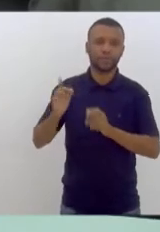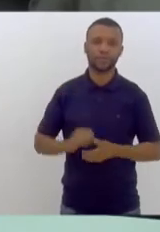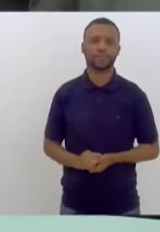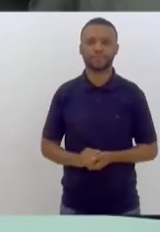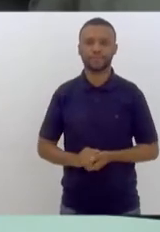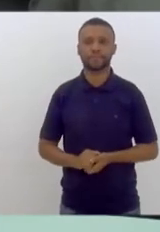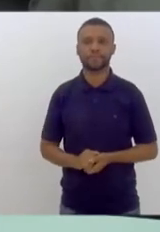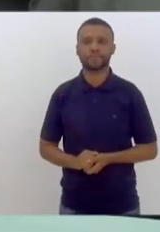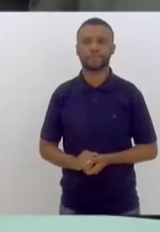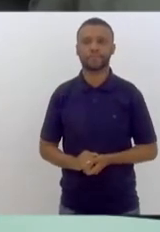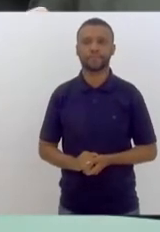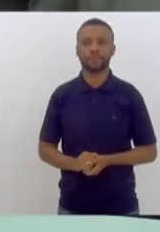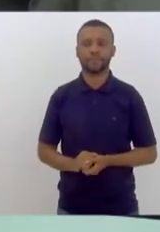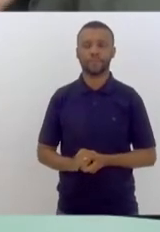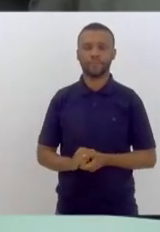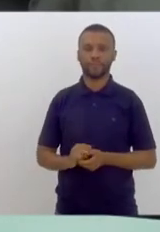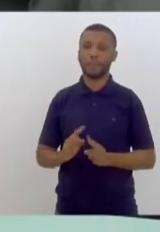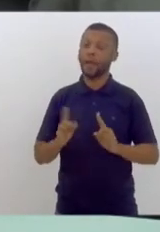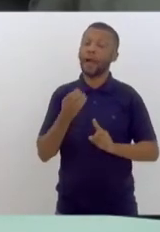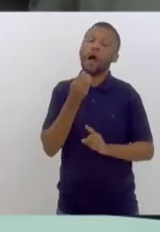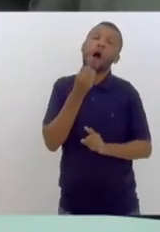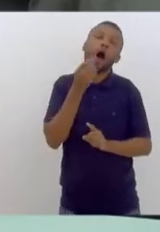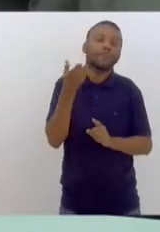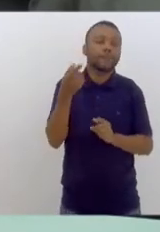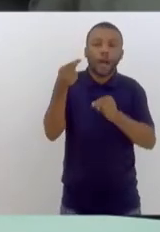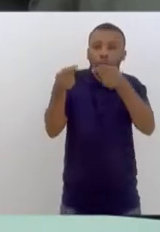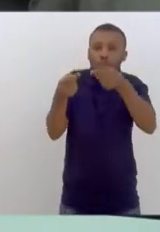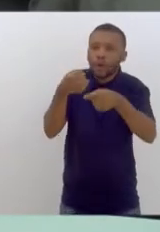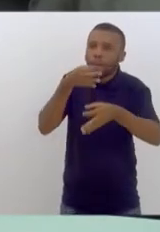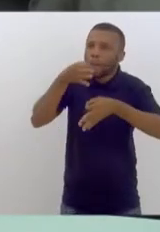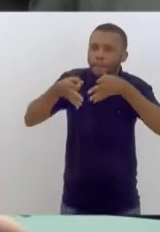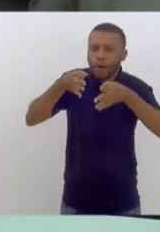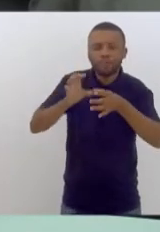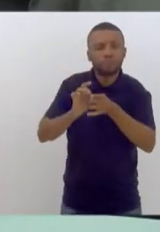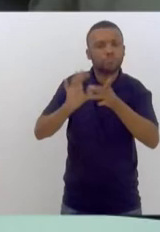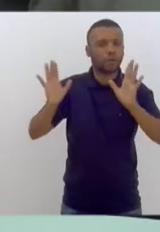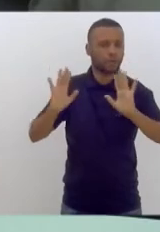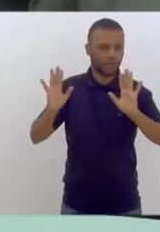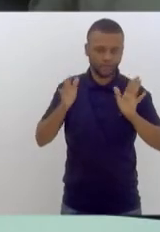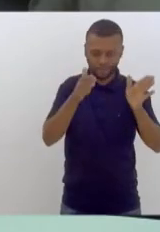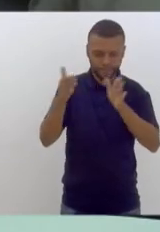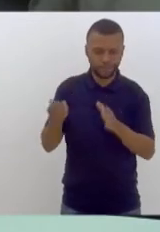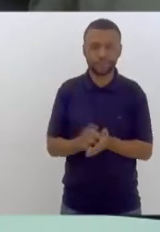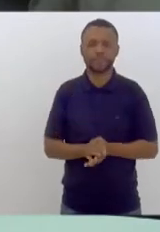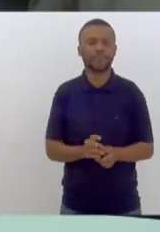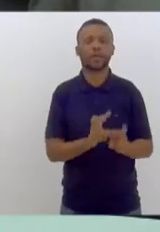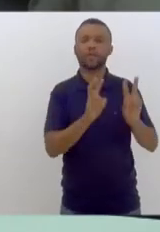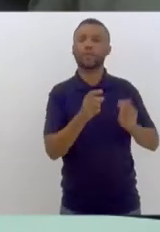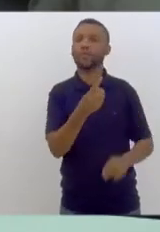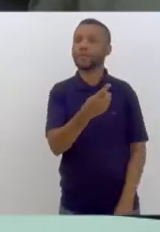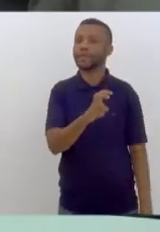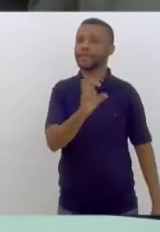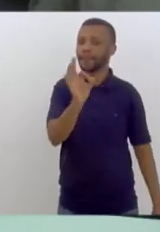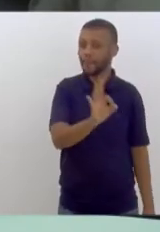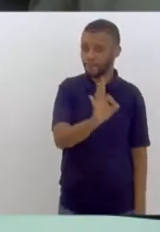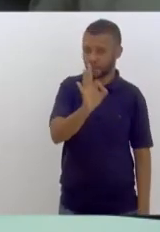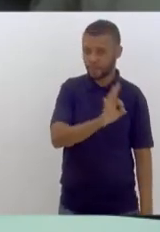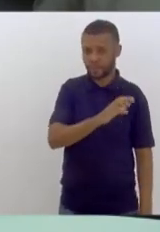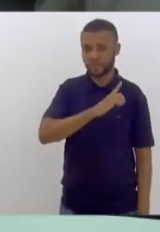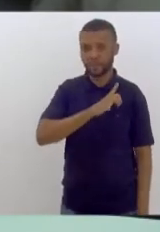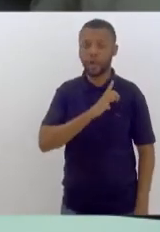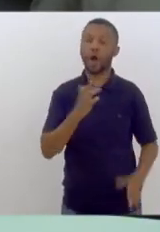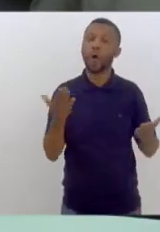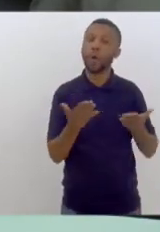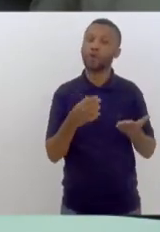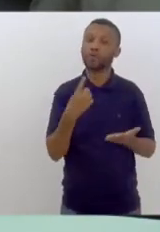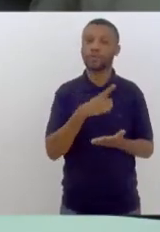por hora, assim, né? Mas, óbvio, estou aberta aqui à discussão. Em relação aos 15% que ficariam, a gente tem hoje